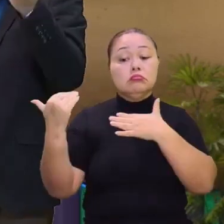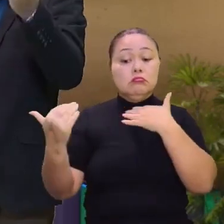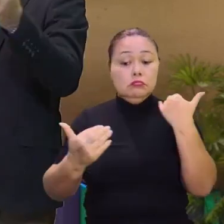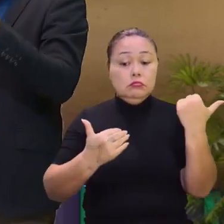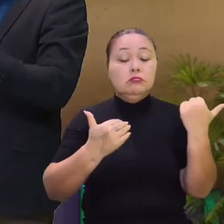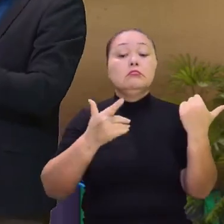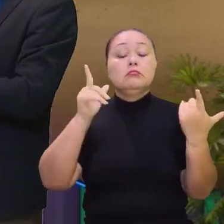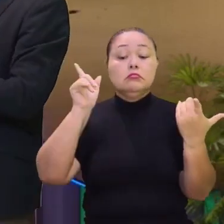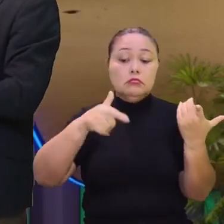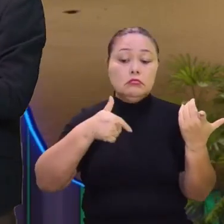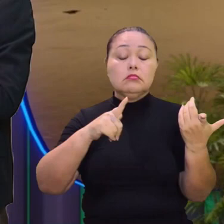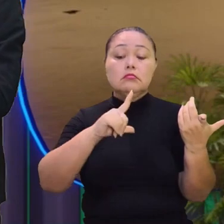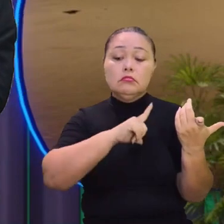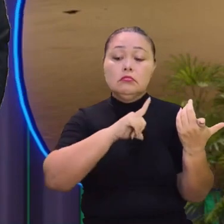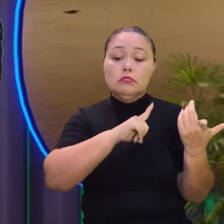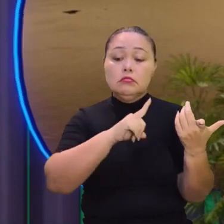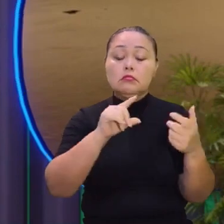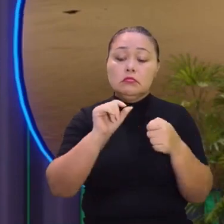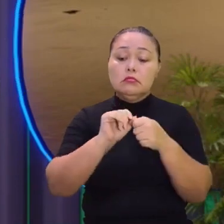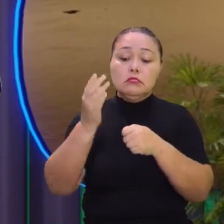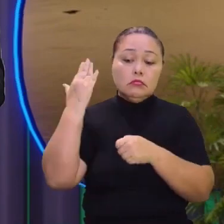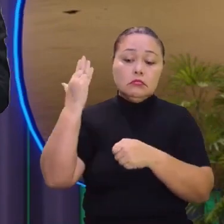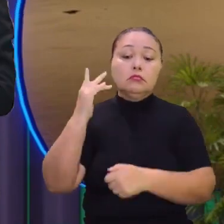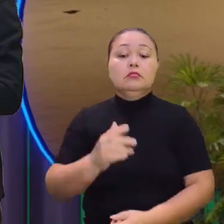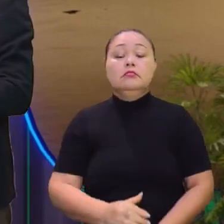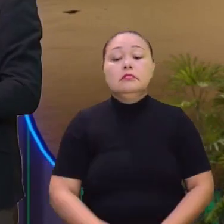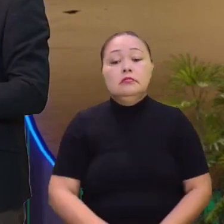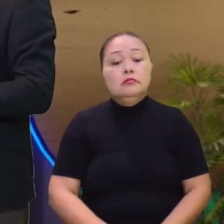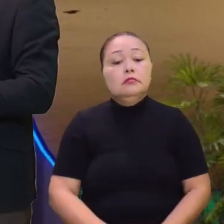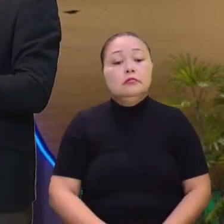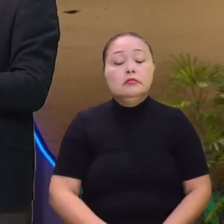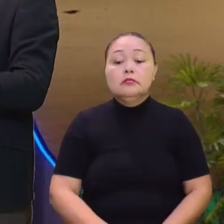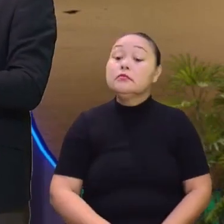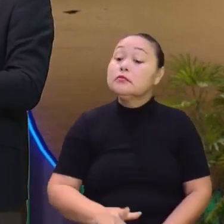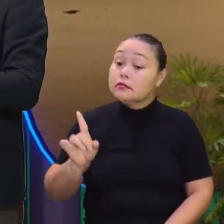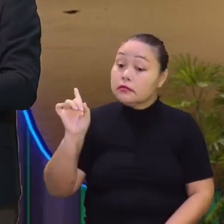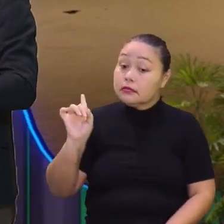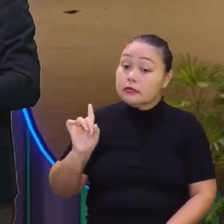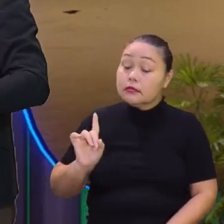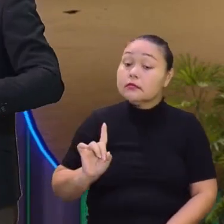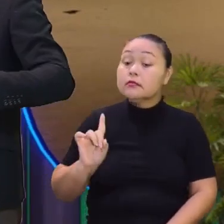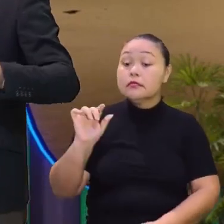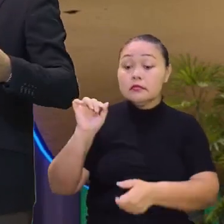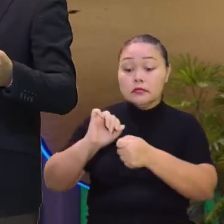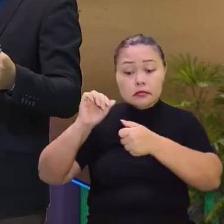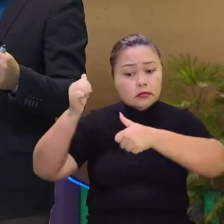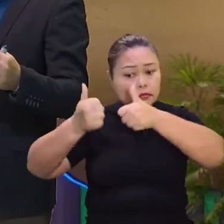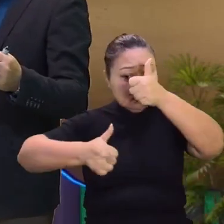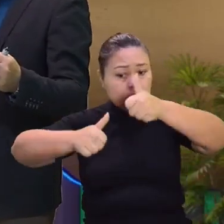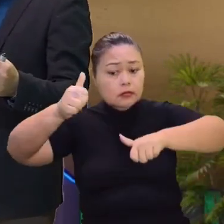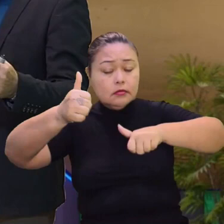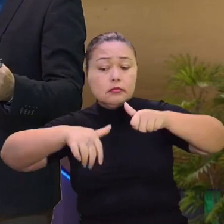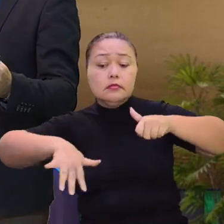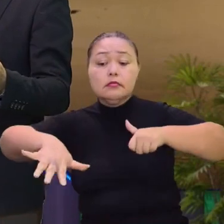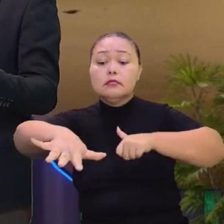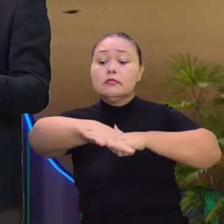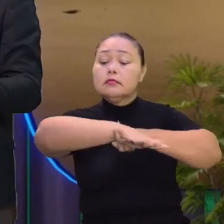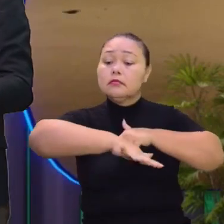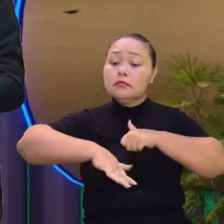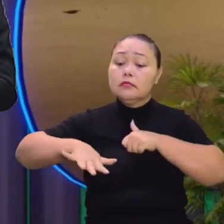Então, realmente foi uma das maiores odisseias que foram feitas naquela época. É isso aí. E ele fez realmente um levantamento da